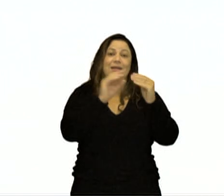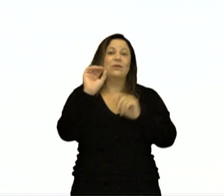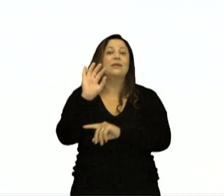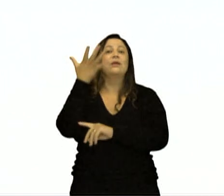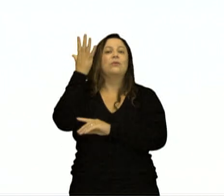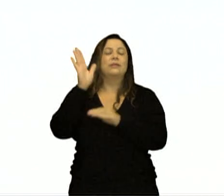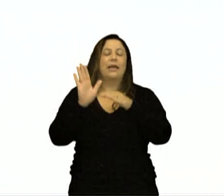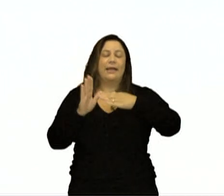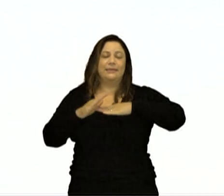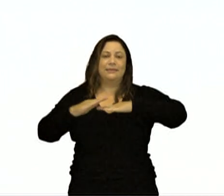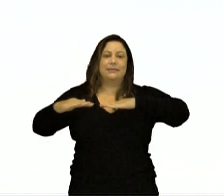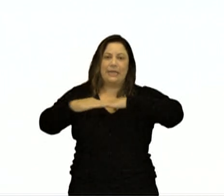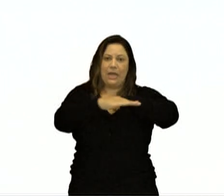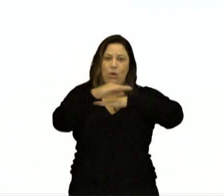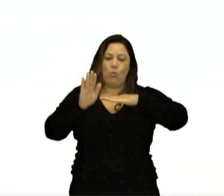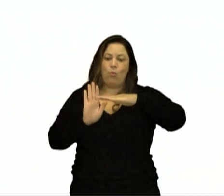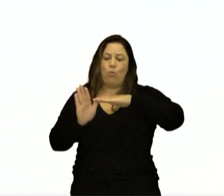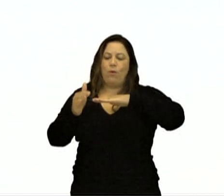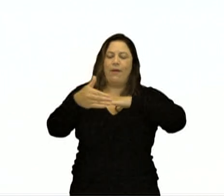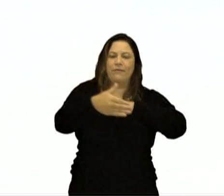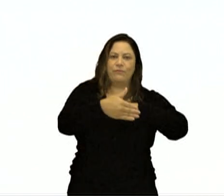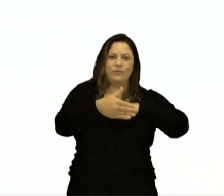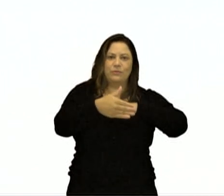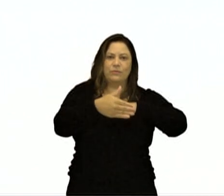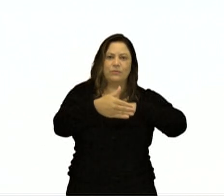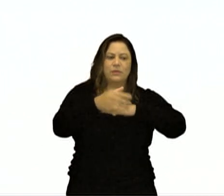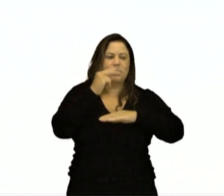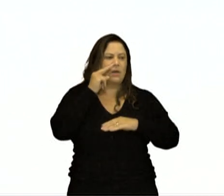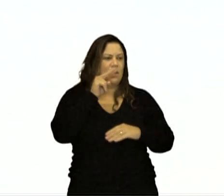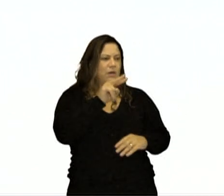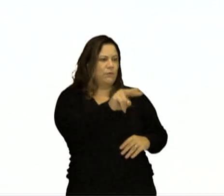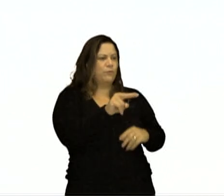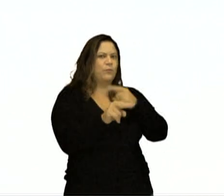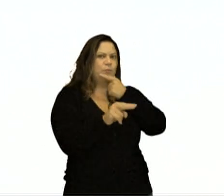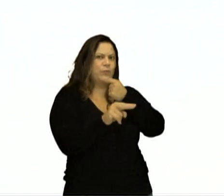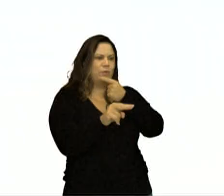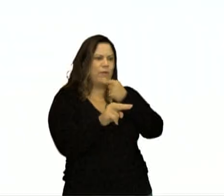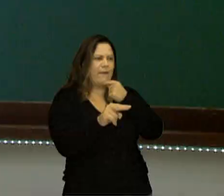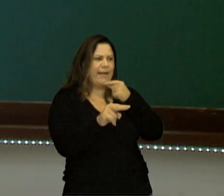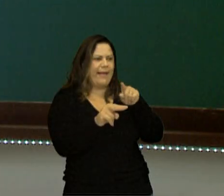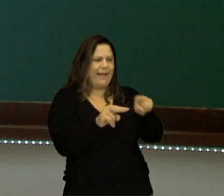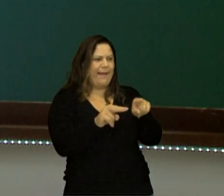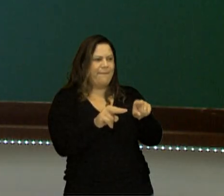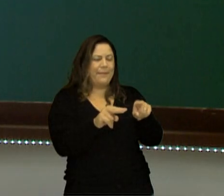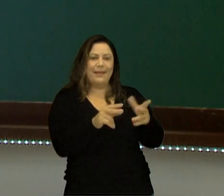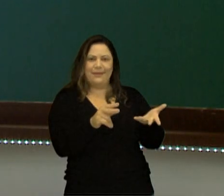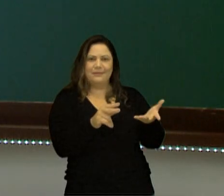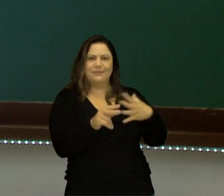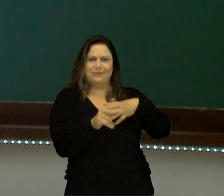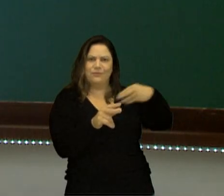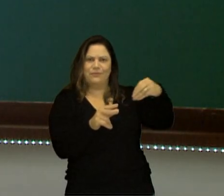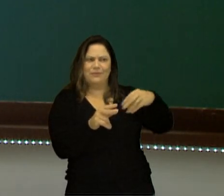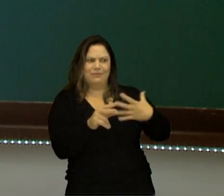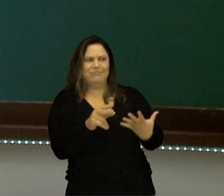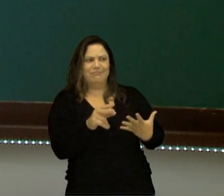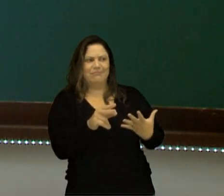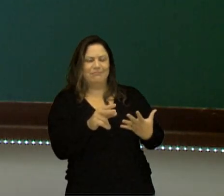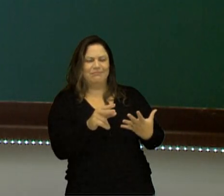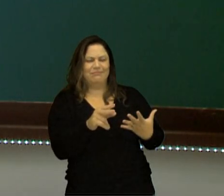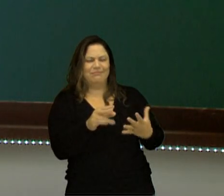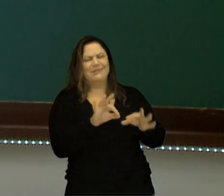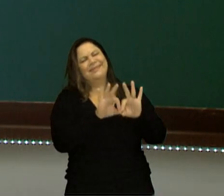rapaz parado. Com essa visão, o trabalhador correu e disparada na direção do seu lar. Quando